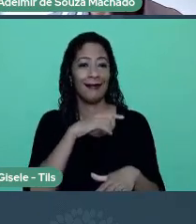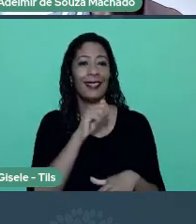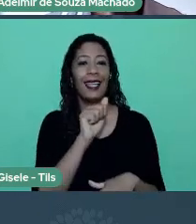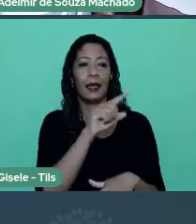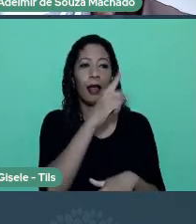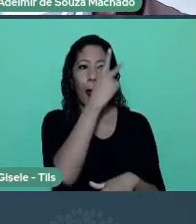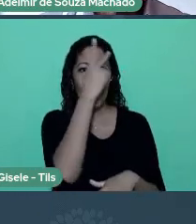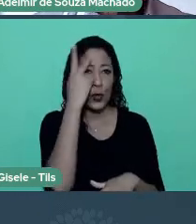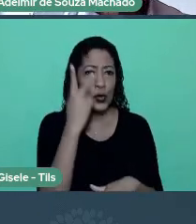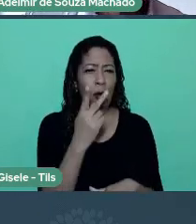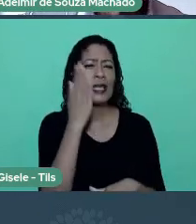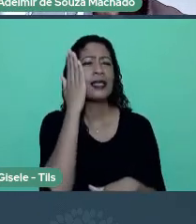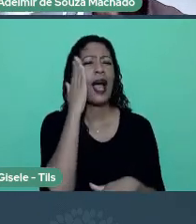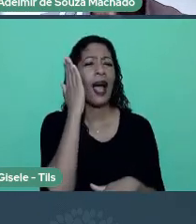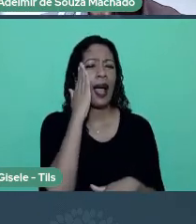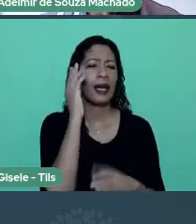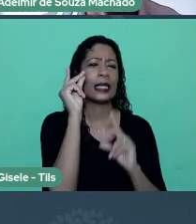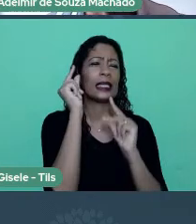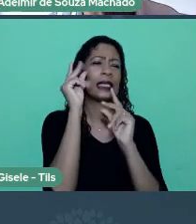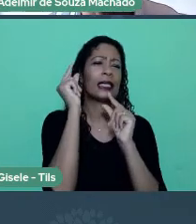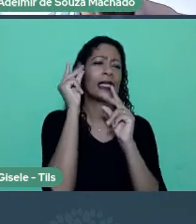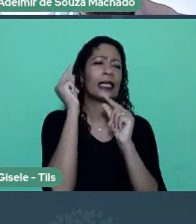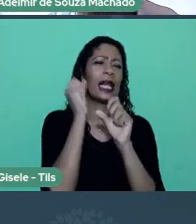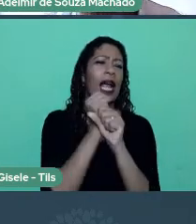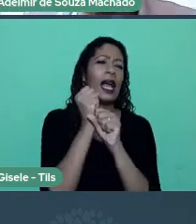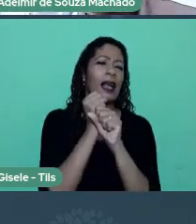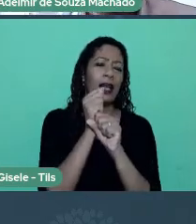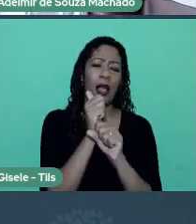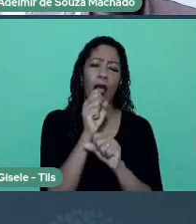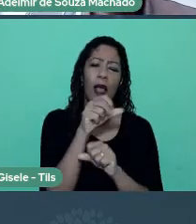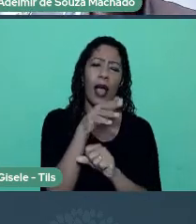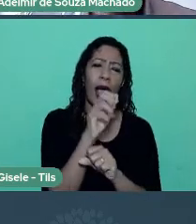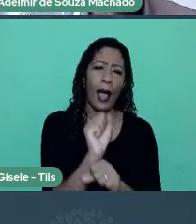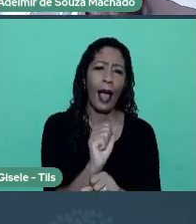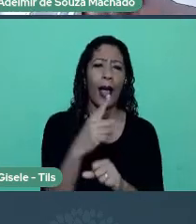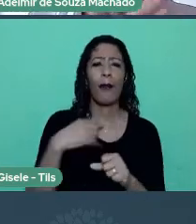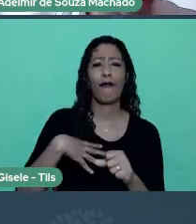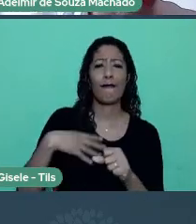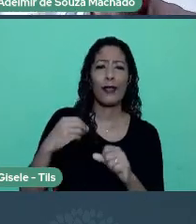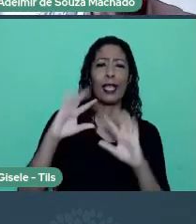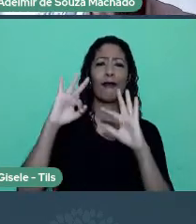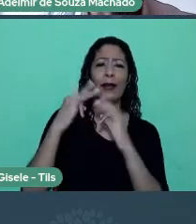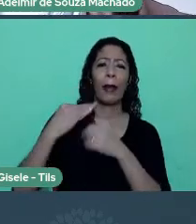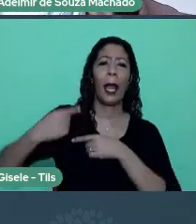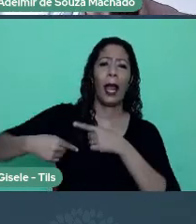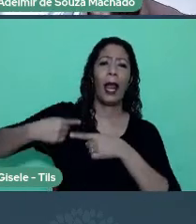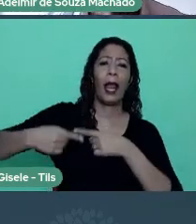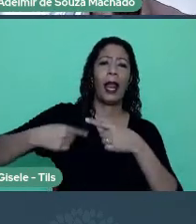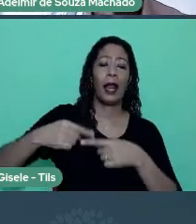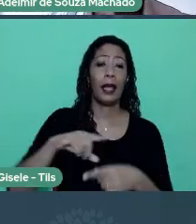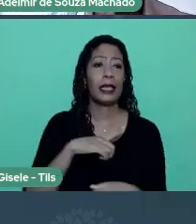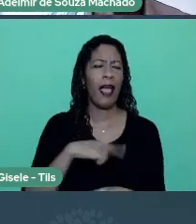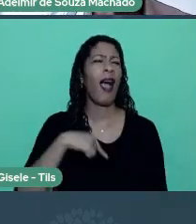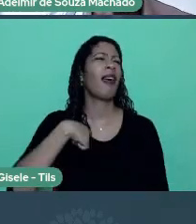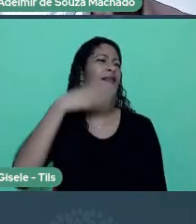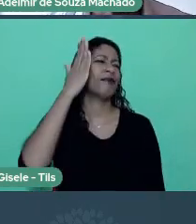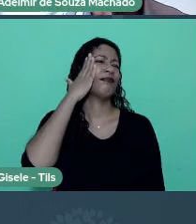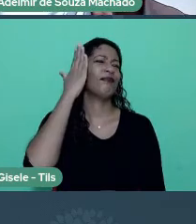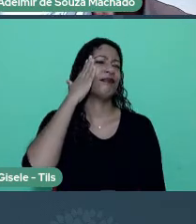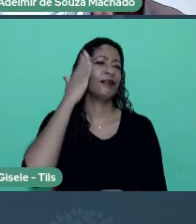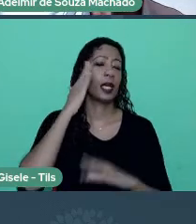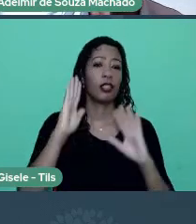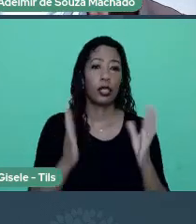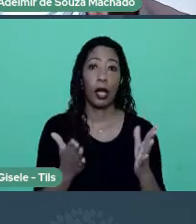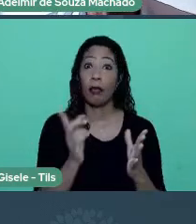perito em usar, tem asma de longos anos, meu filho usa, meu irmão usa, meu pai usa, eu já sei. Não, a gente tem que